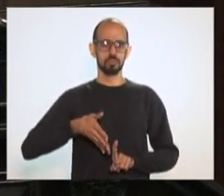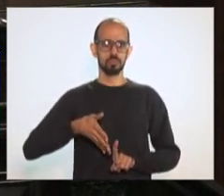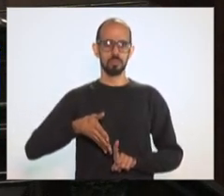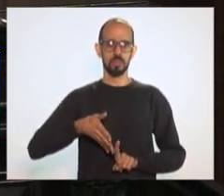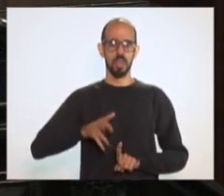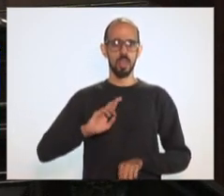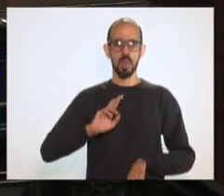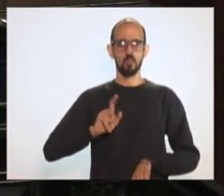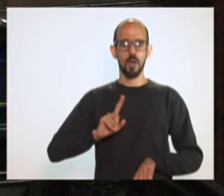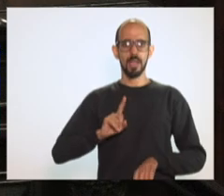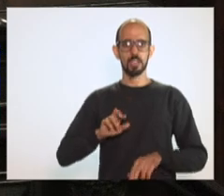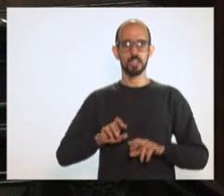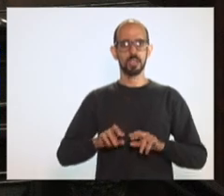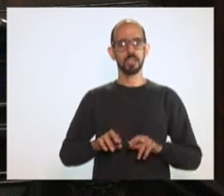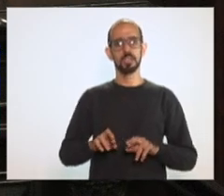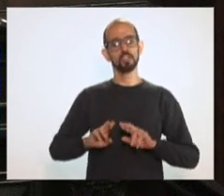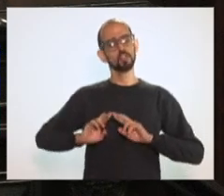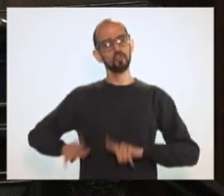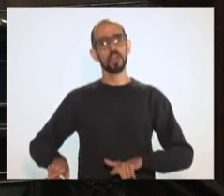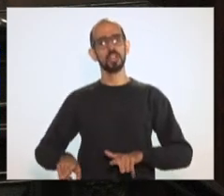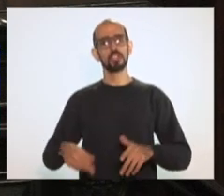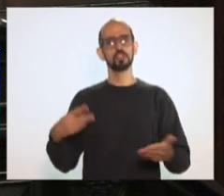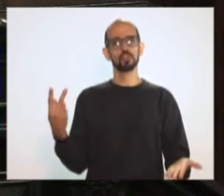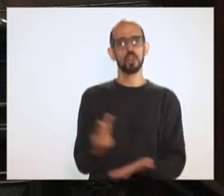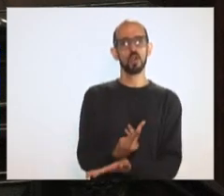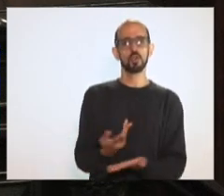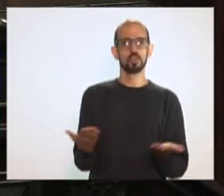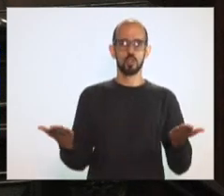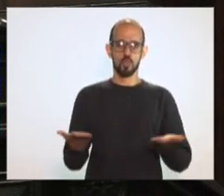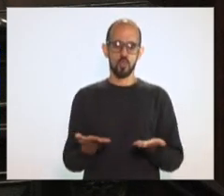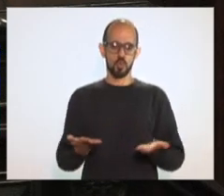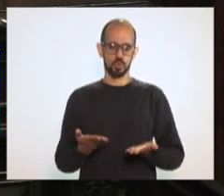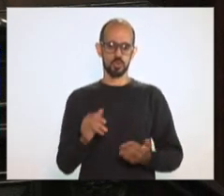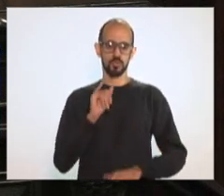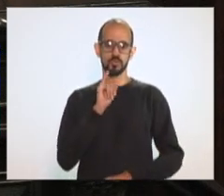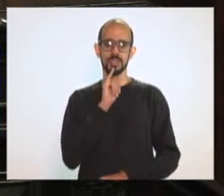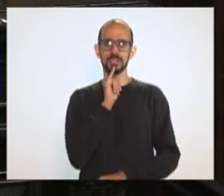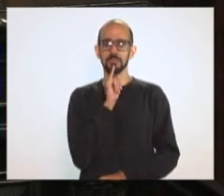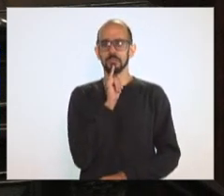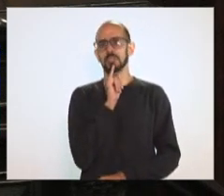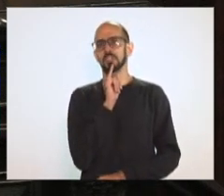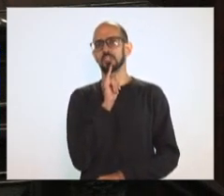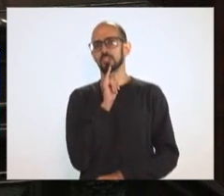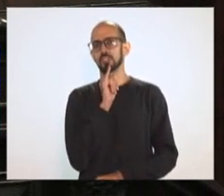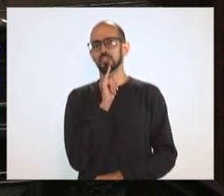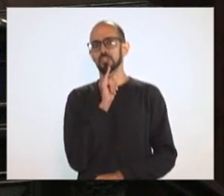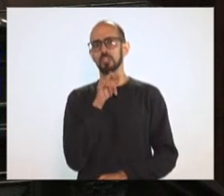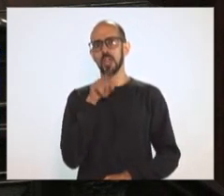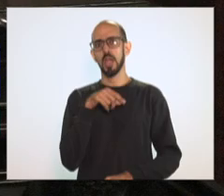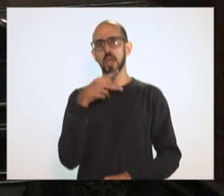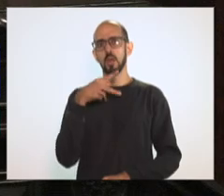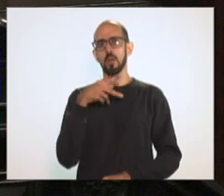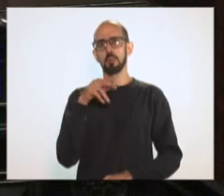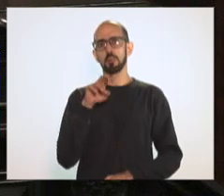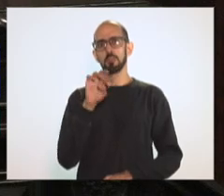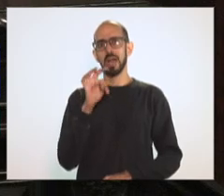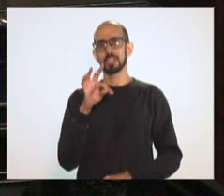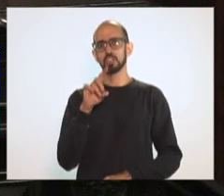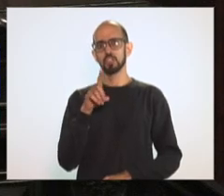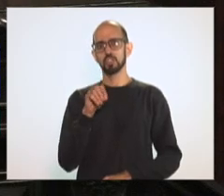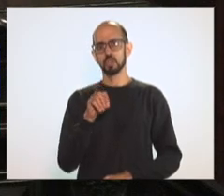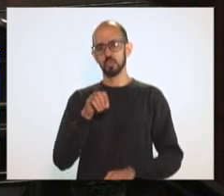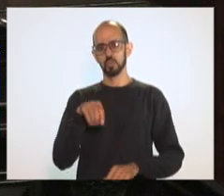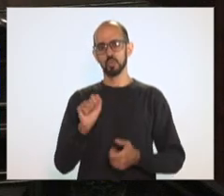diferente o que aconteceu aqui hoje. Infelizmente, esse partido que berra muito, mas não tem a competência técnica de